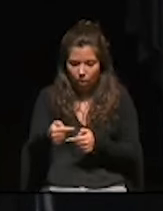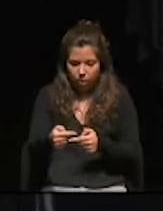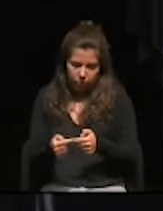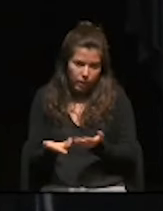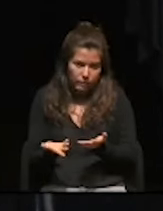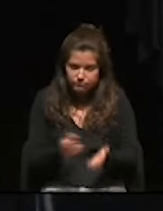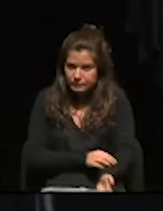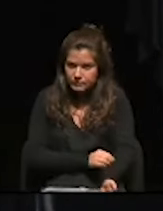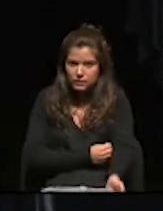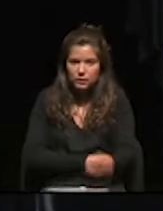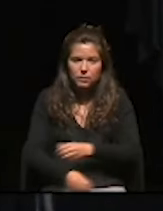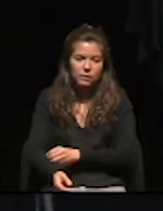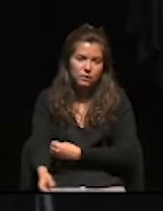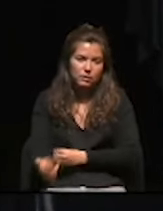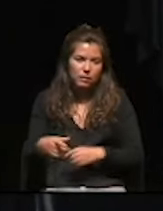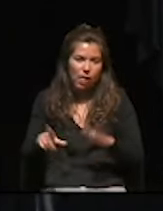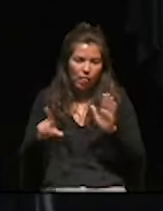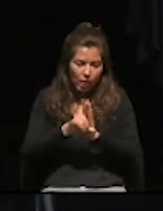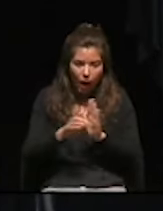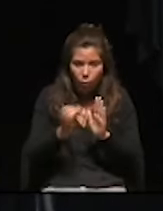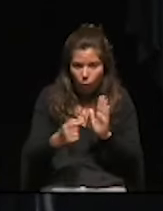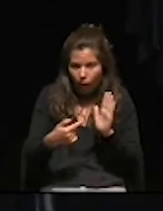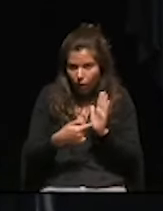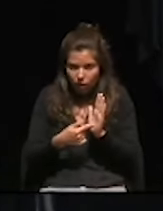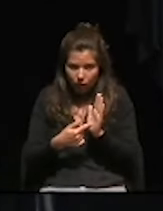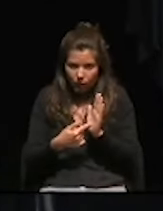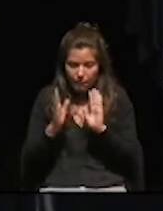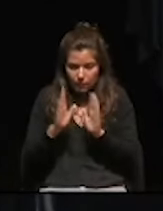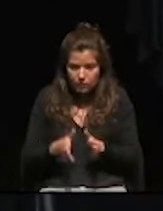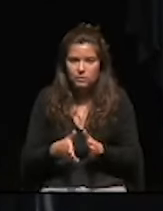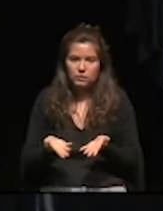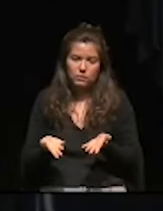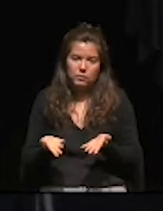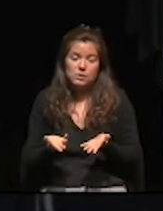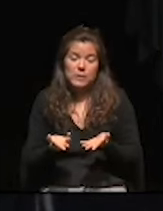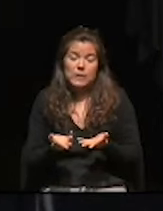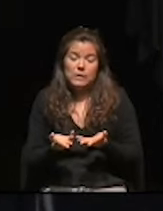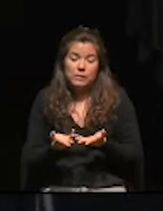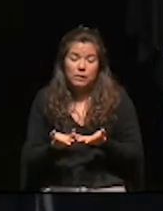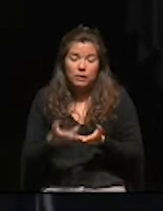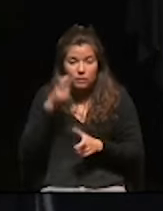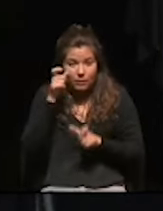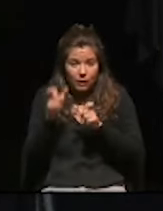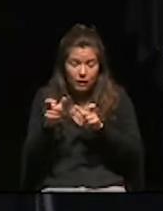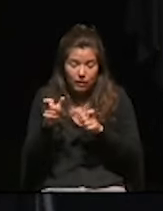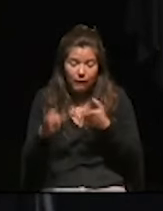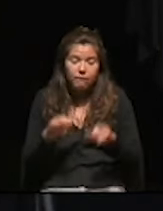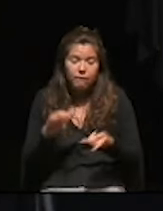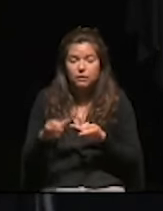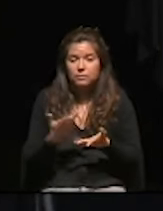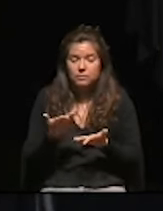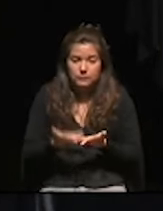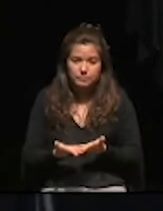dimensões ilegais que não cumpriu os mínimos estipulados no artigo 23º do Ramuel? O que diz esta auditoria sobre o troço amputado